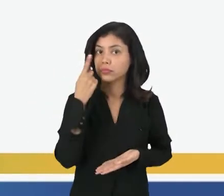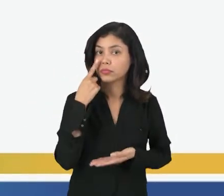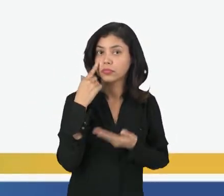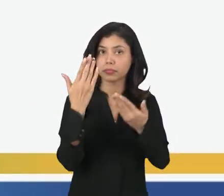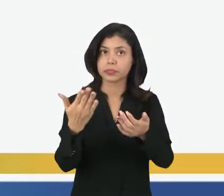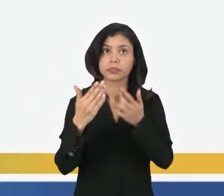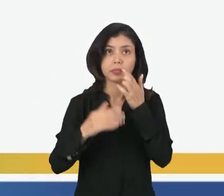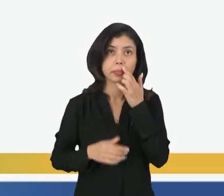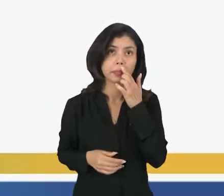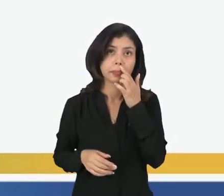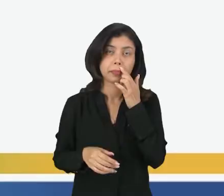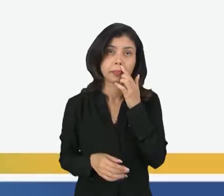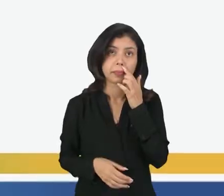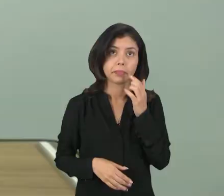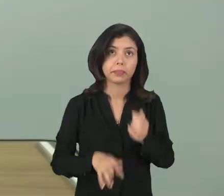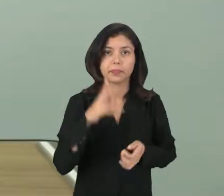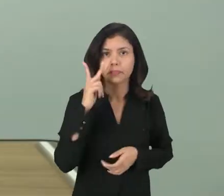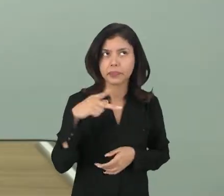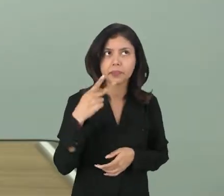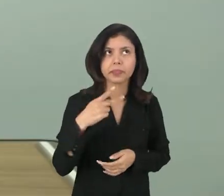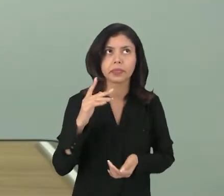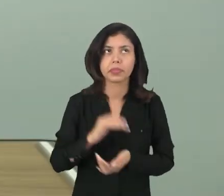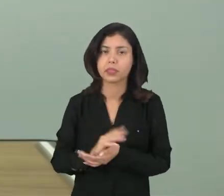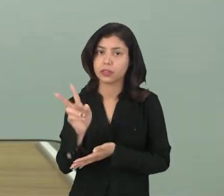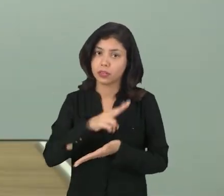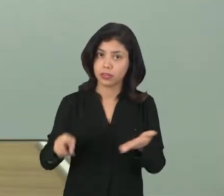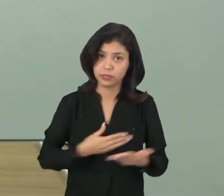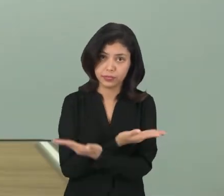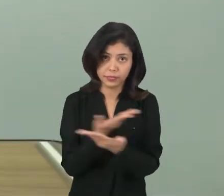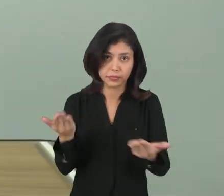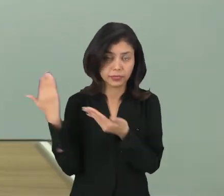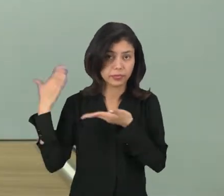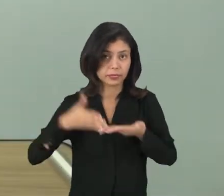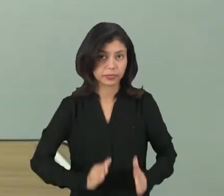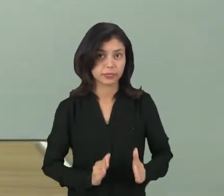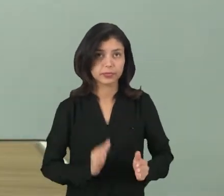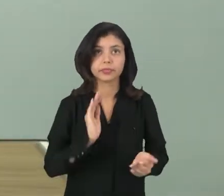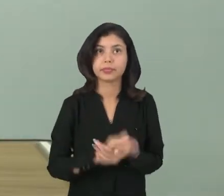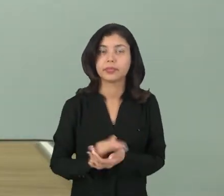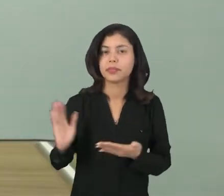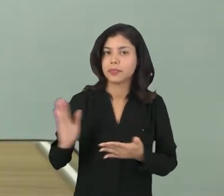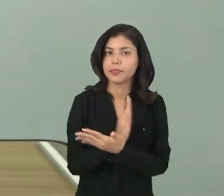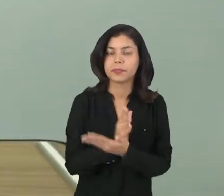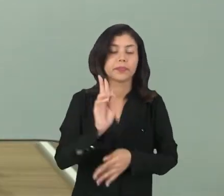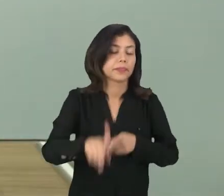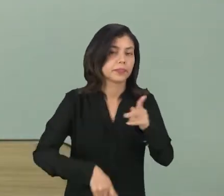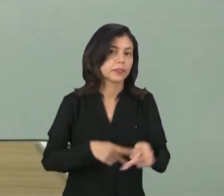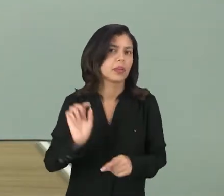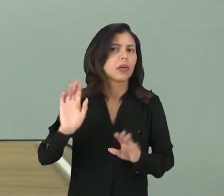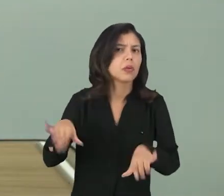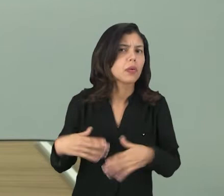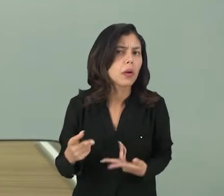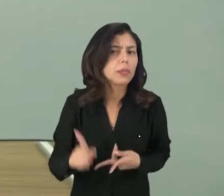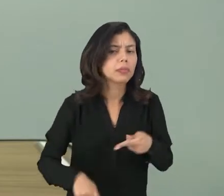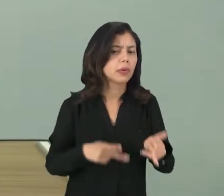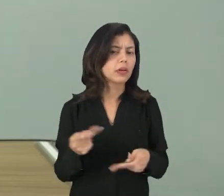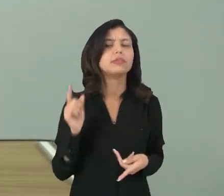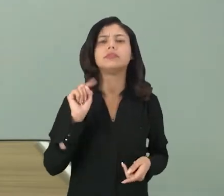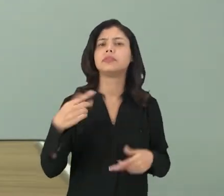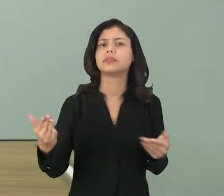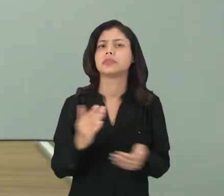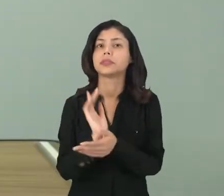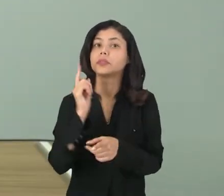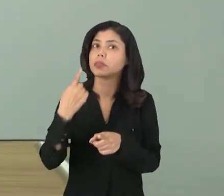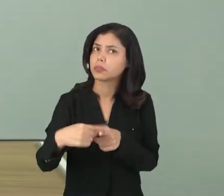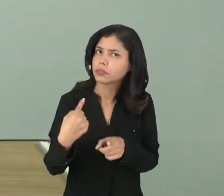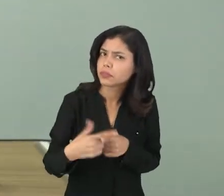aqui, crianças. Vocês ouviram o que eu acabei de ler para vocês? Com a chegada de alguns povos. Mas que povos eram esses? E